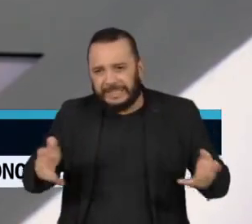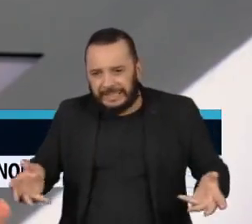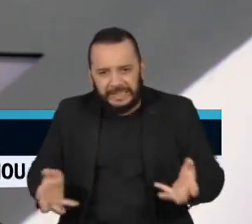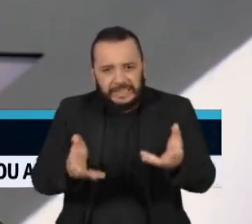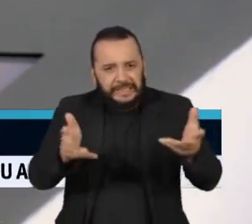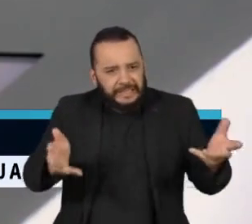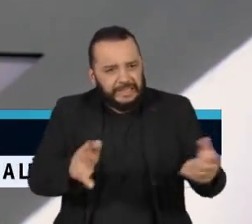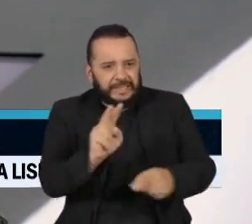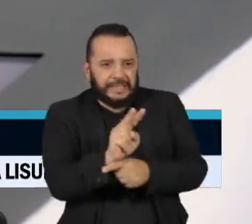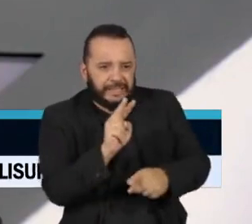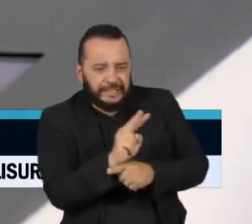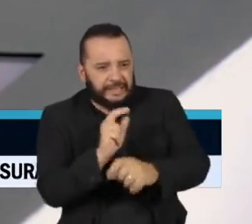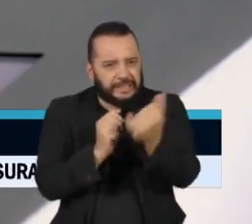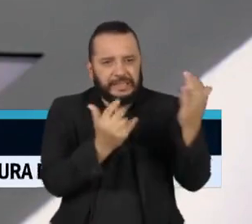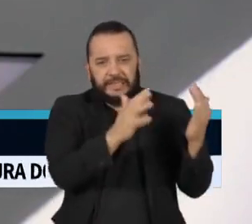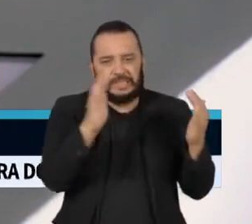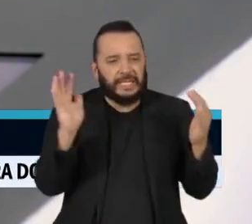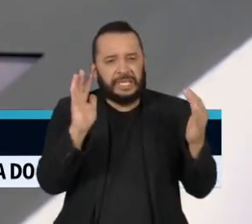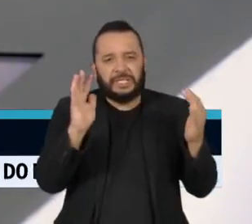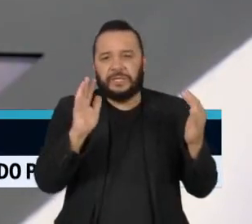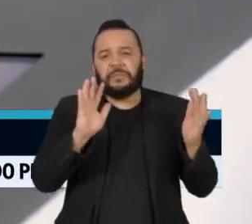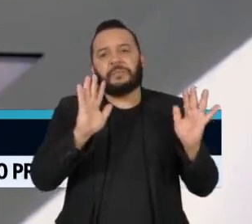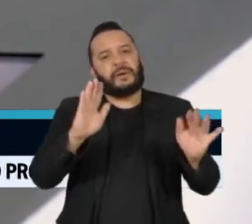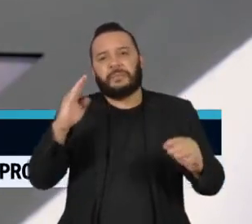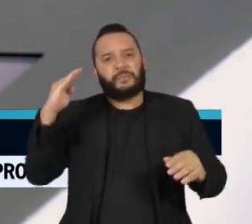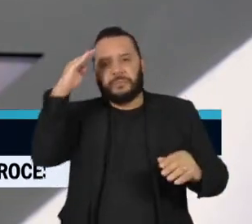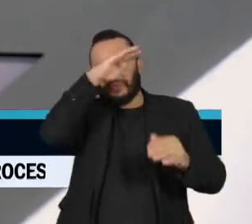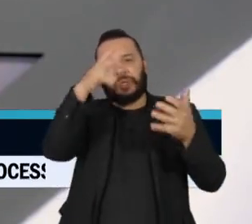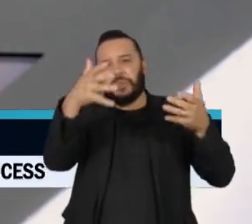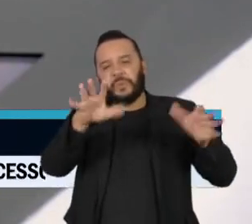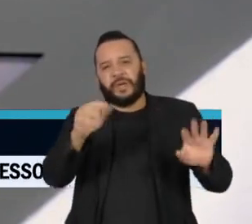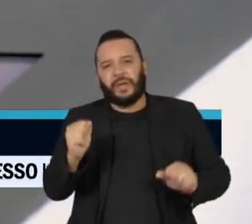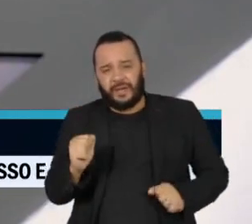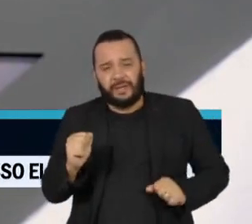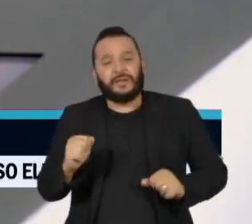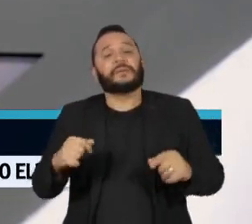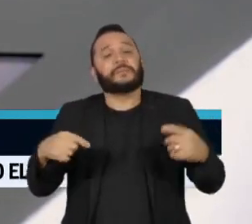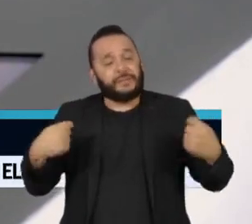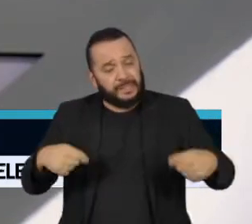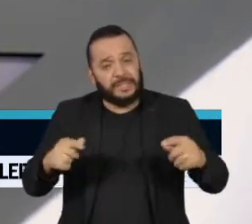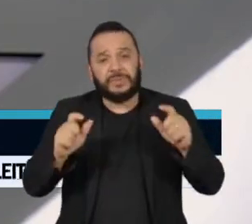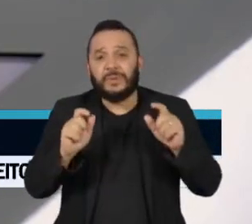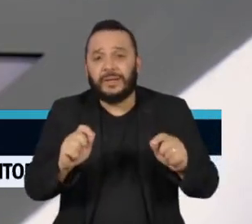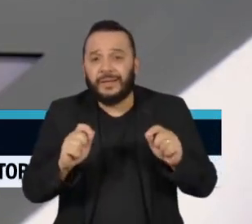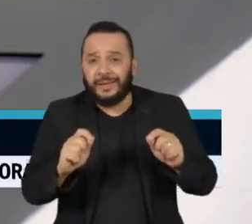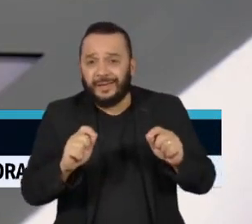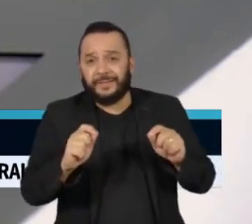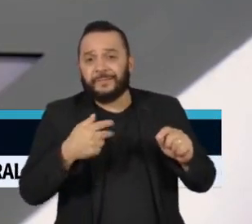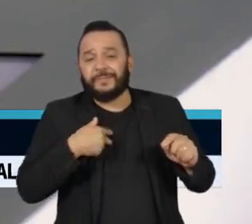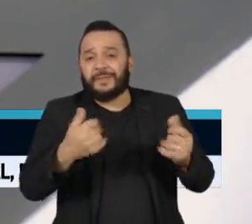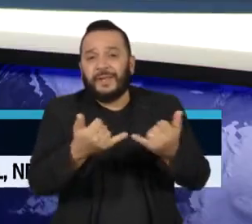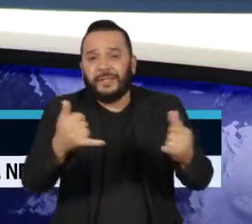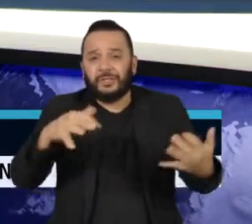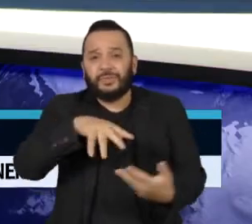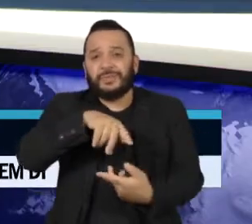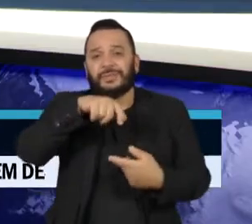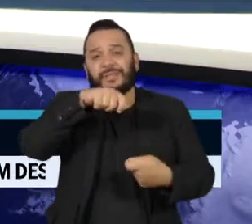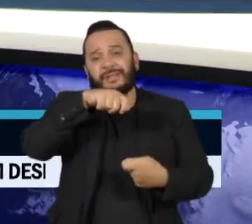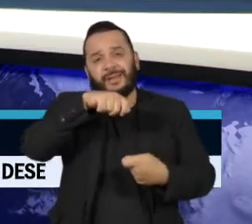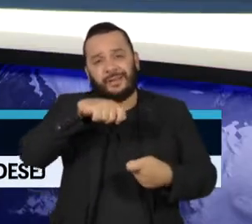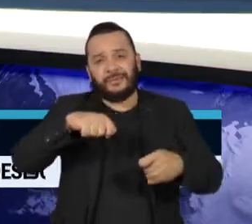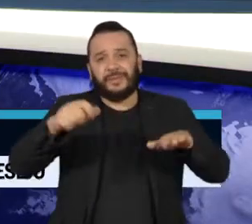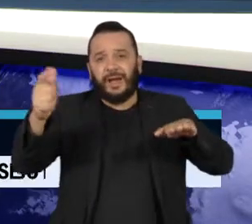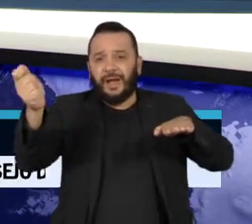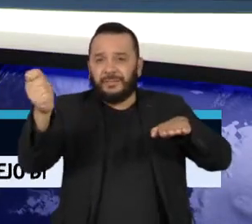Meio Ambiente economia circular energia sustentável nós temos uma maior fonte de energia solar do planeta hoje